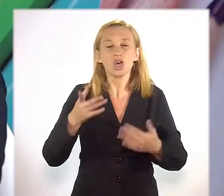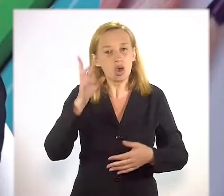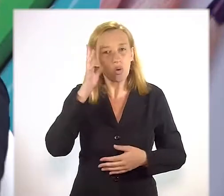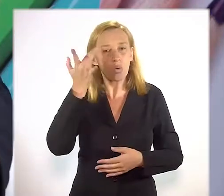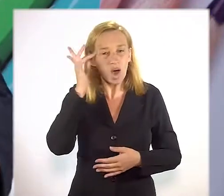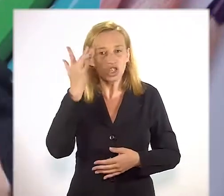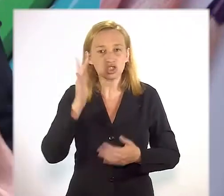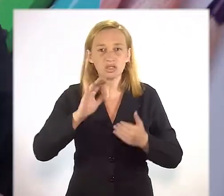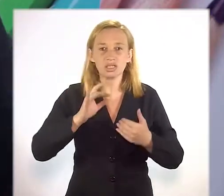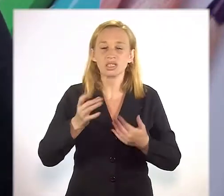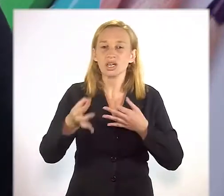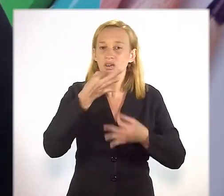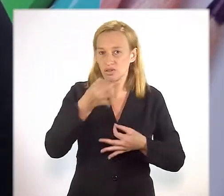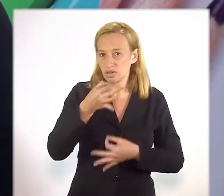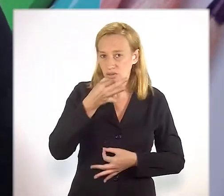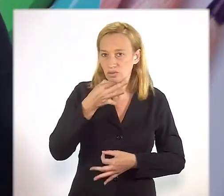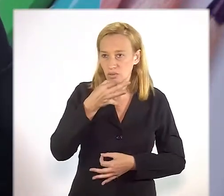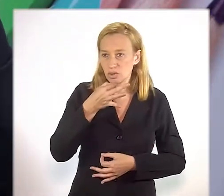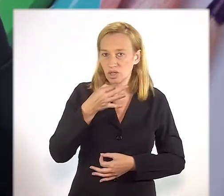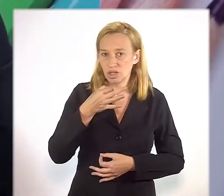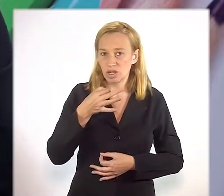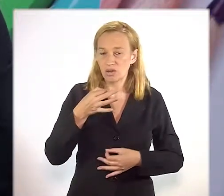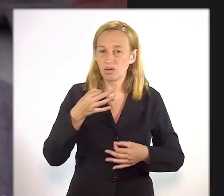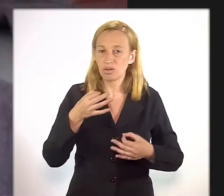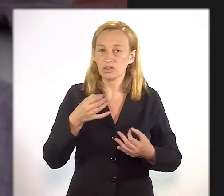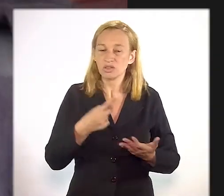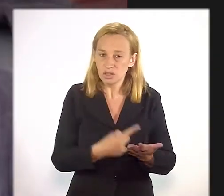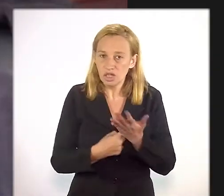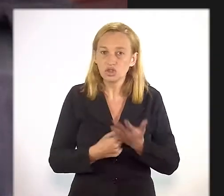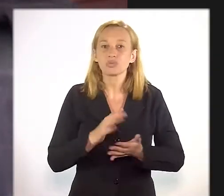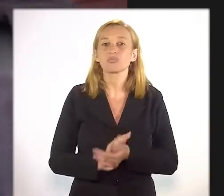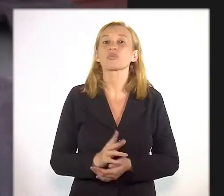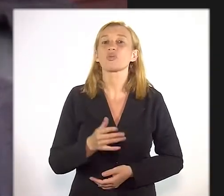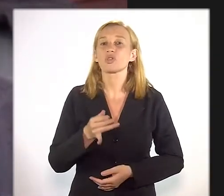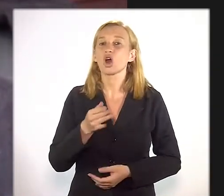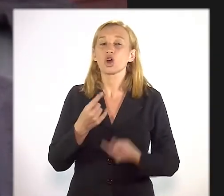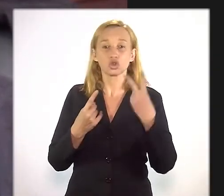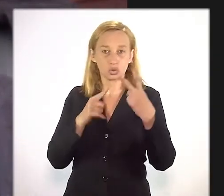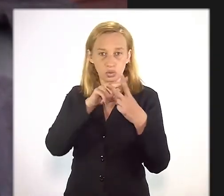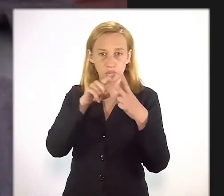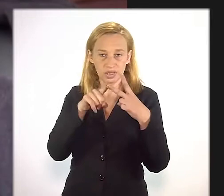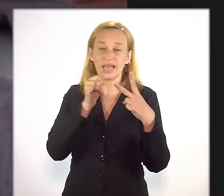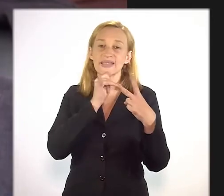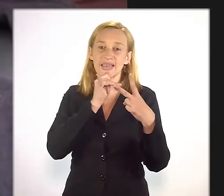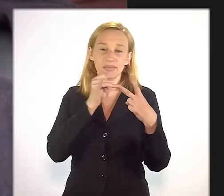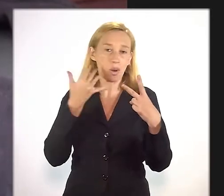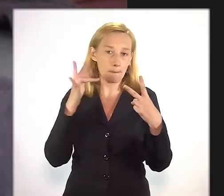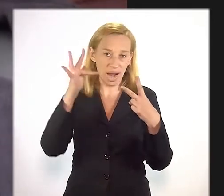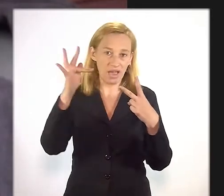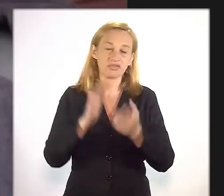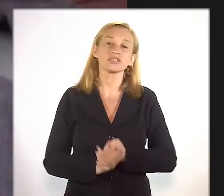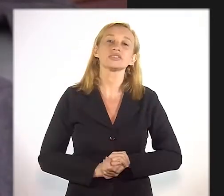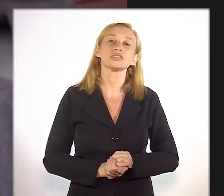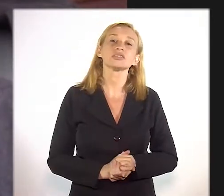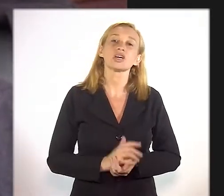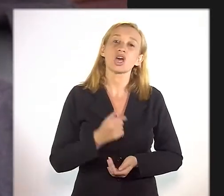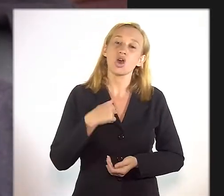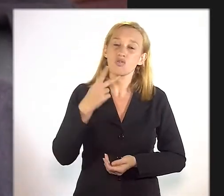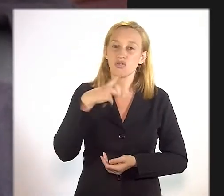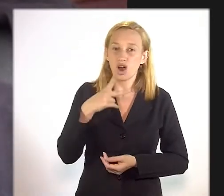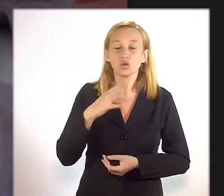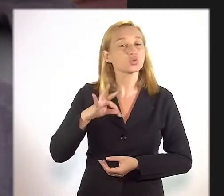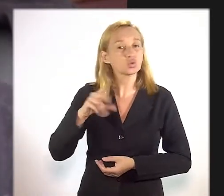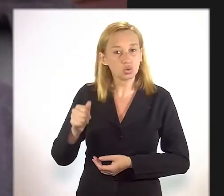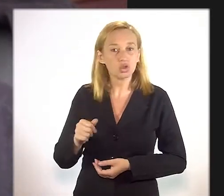esse afastamento para a gente. Então vou-te dar dois exemplos, muito breves, porque eu falo daquilo